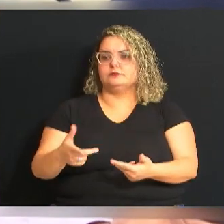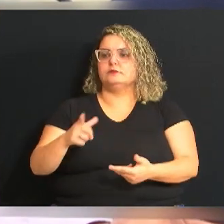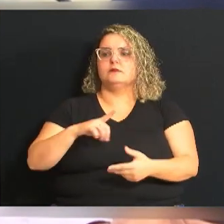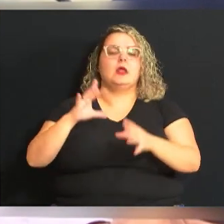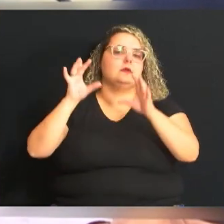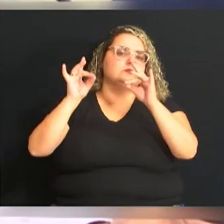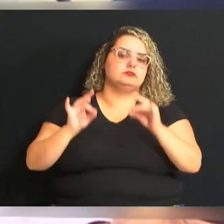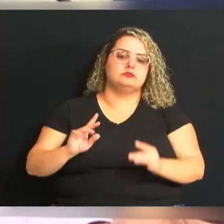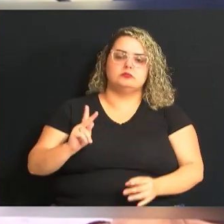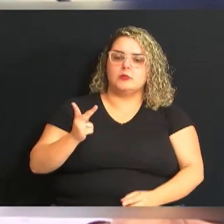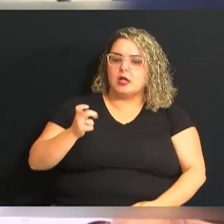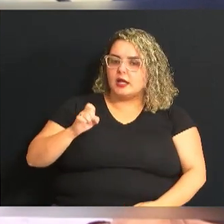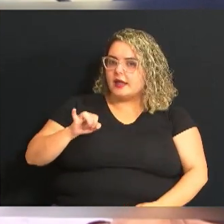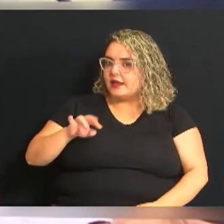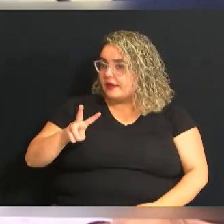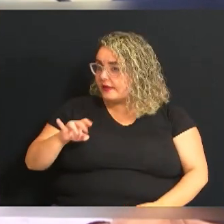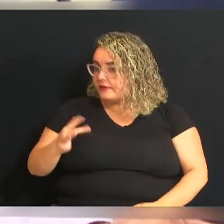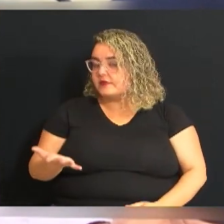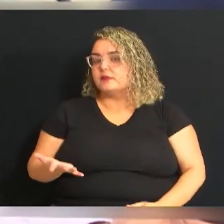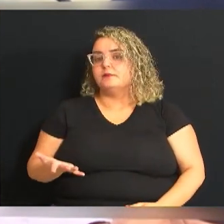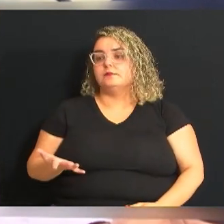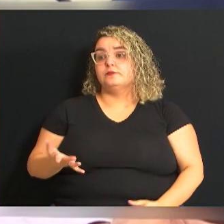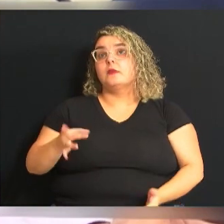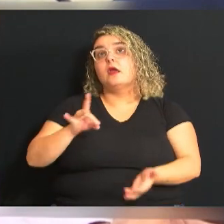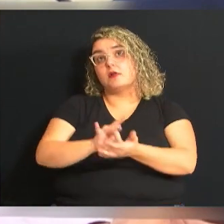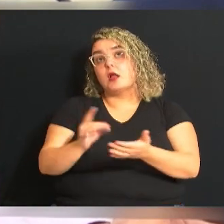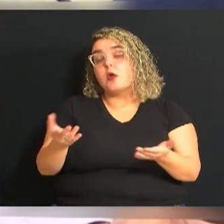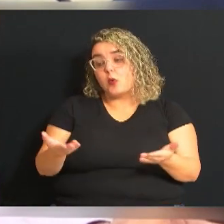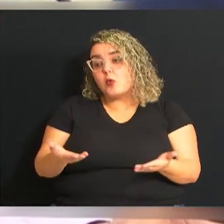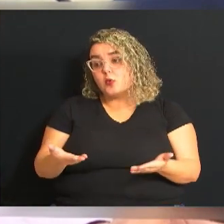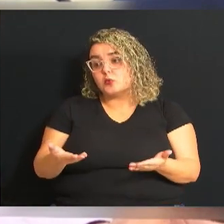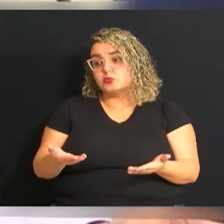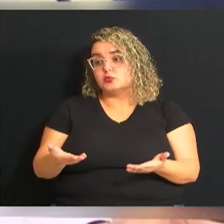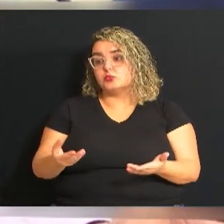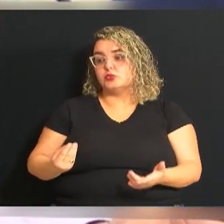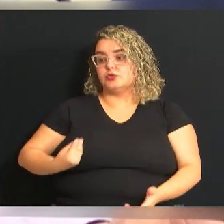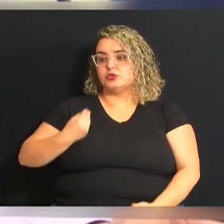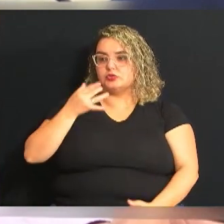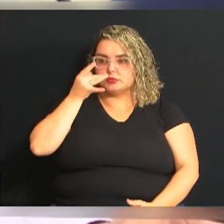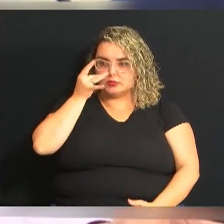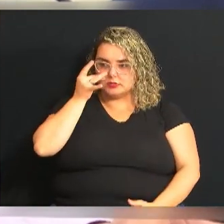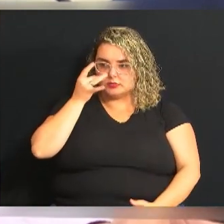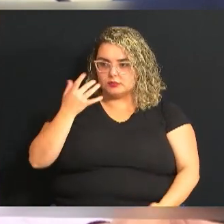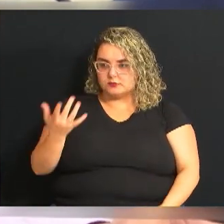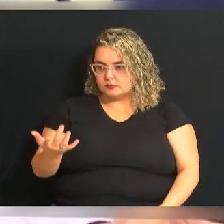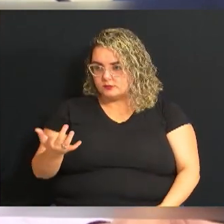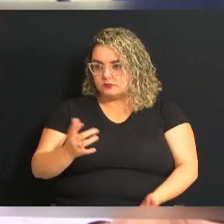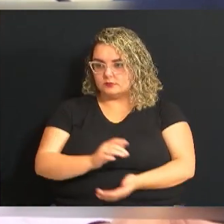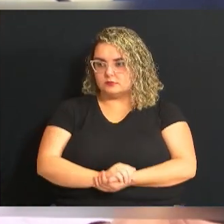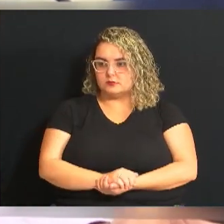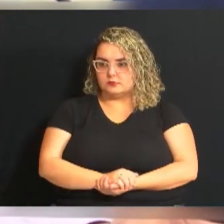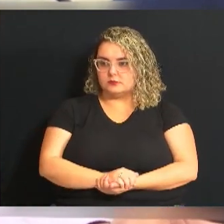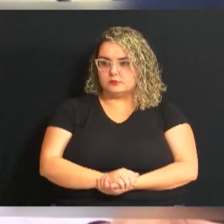de adequação na legislação. Nós temos lá praticamente tudo ocupado. Nós temos